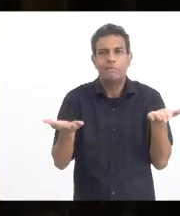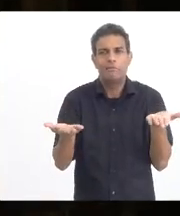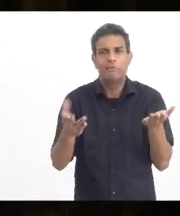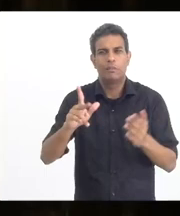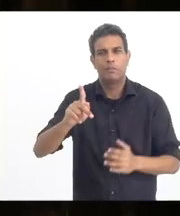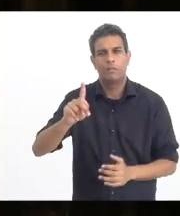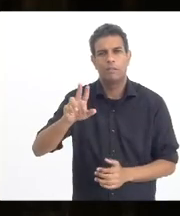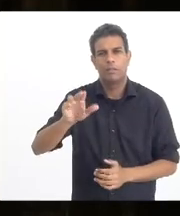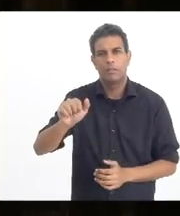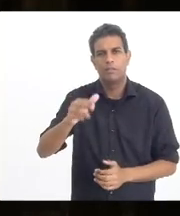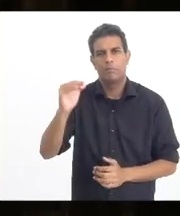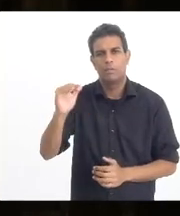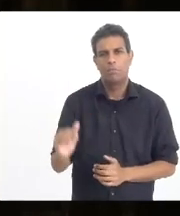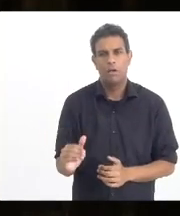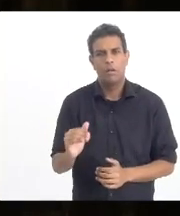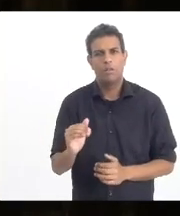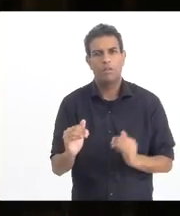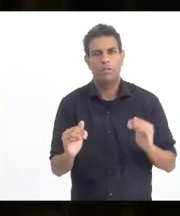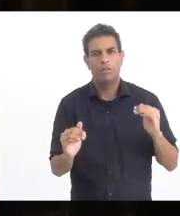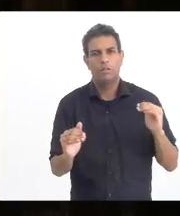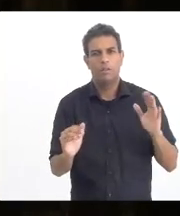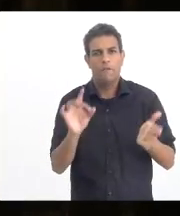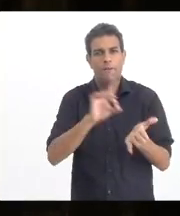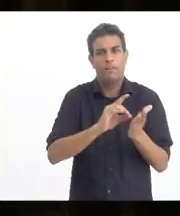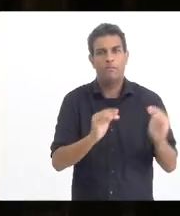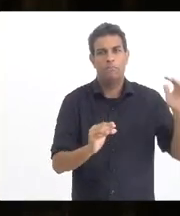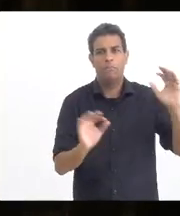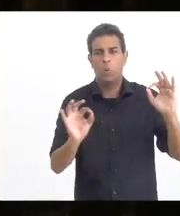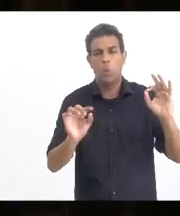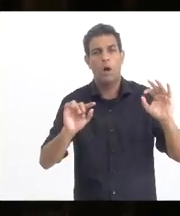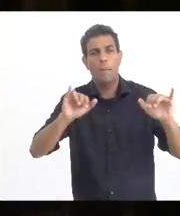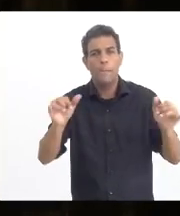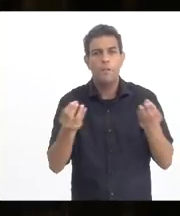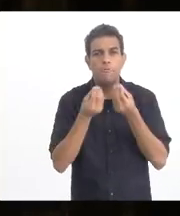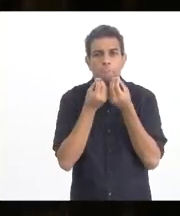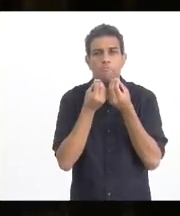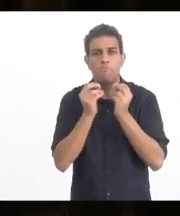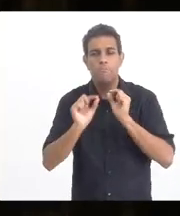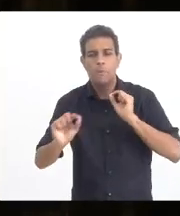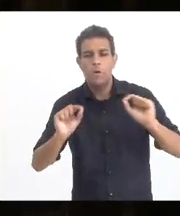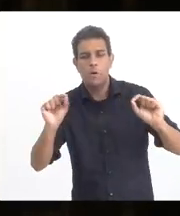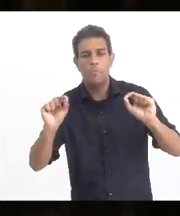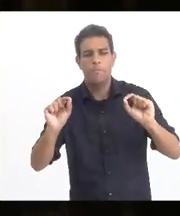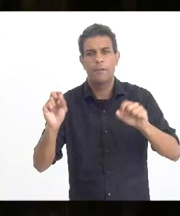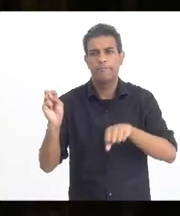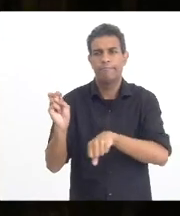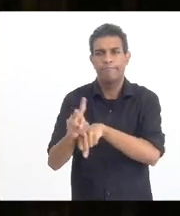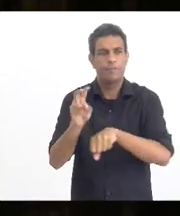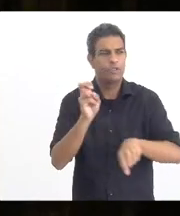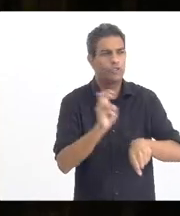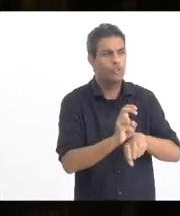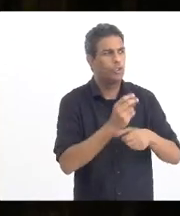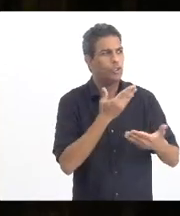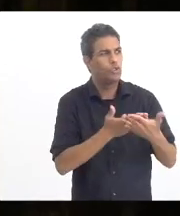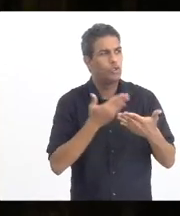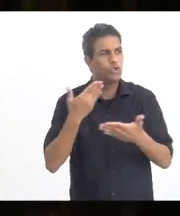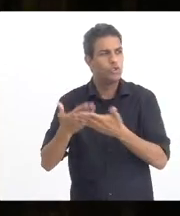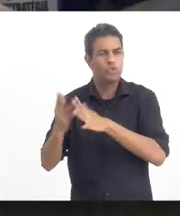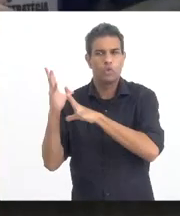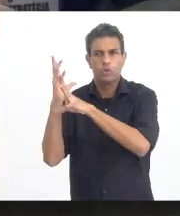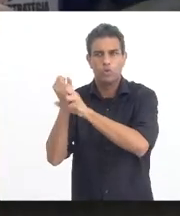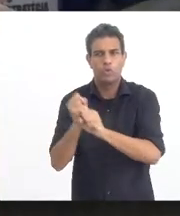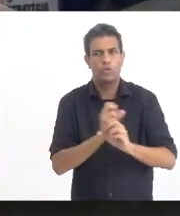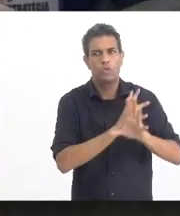praça ganhar mal porque o coronel vai ganhar bem. Não existe isso. São oportunidades de vida diferentes, ingressos diferentes, histórias de vida